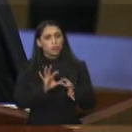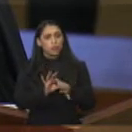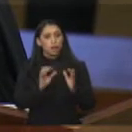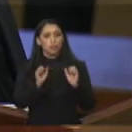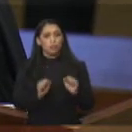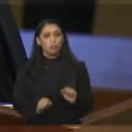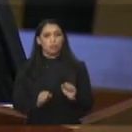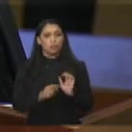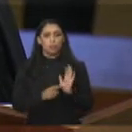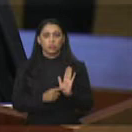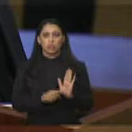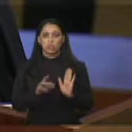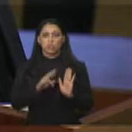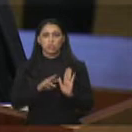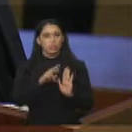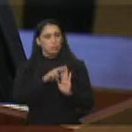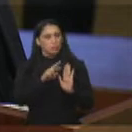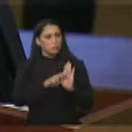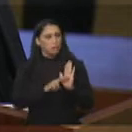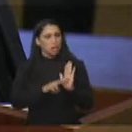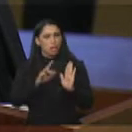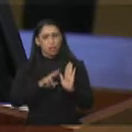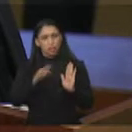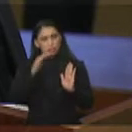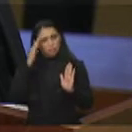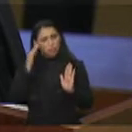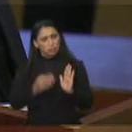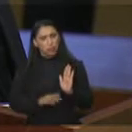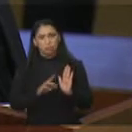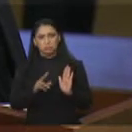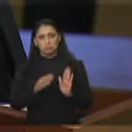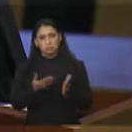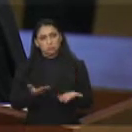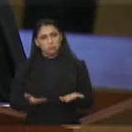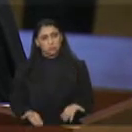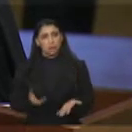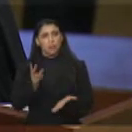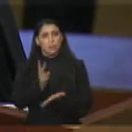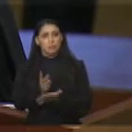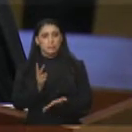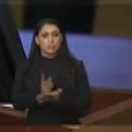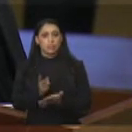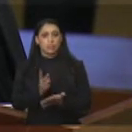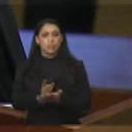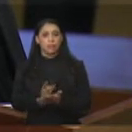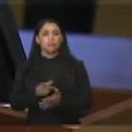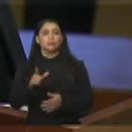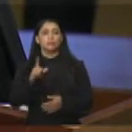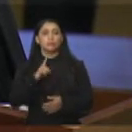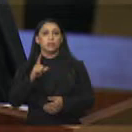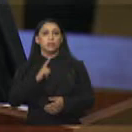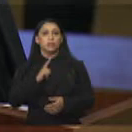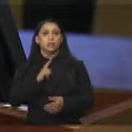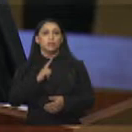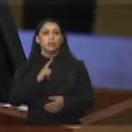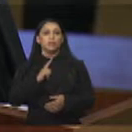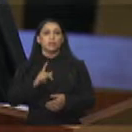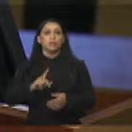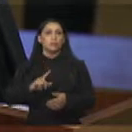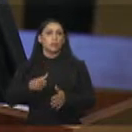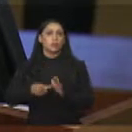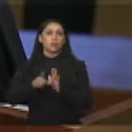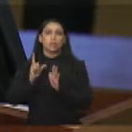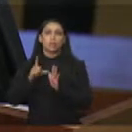configurar insubordinação administrativa aos comandos da lei. Mesmo que desse vício jurídico resulte num desdobramento